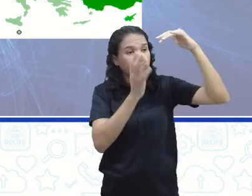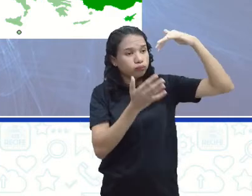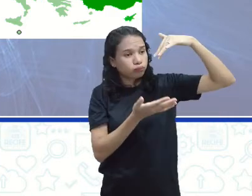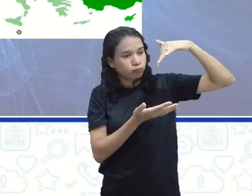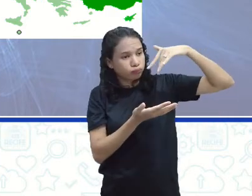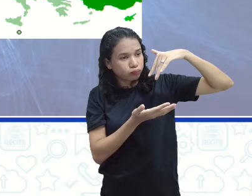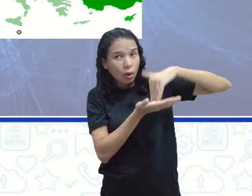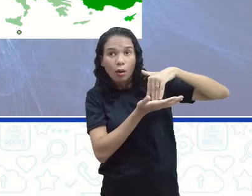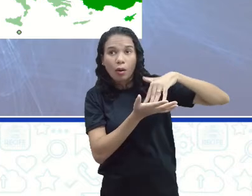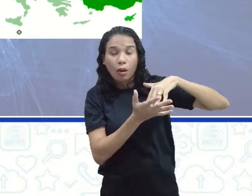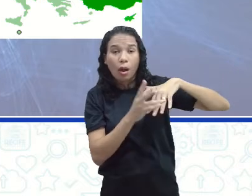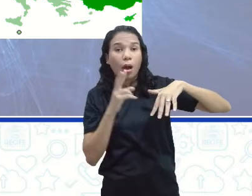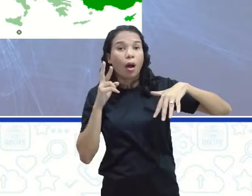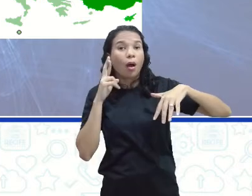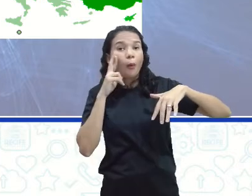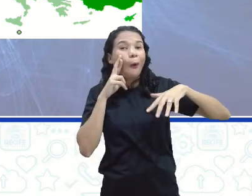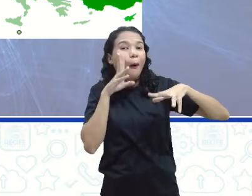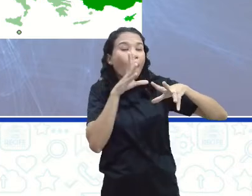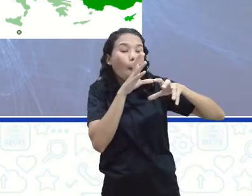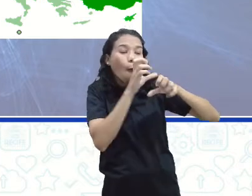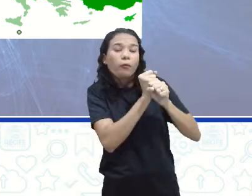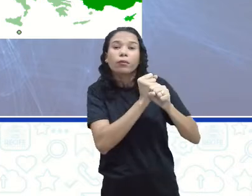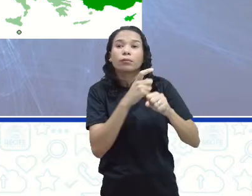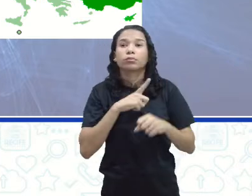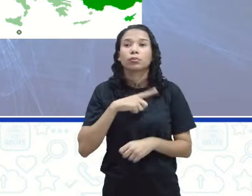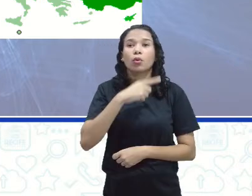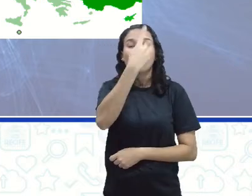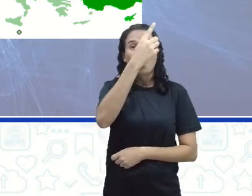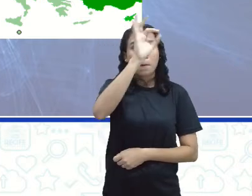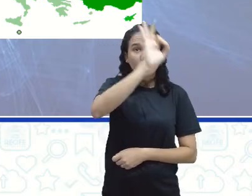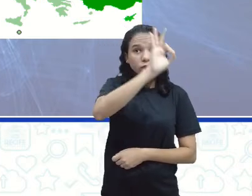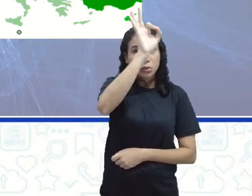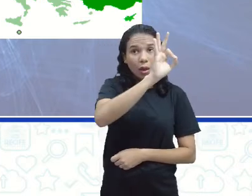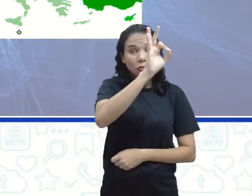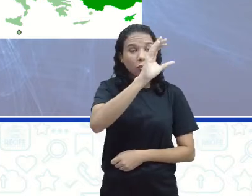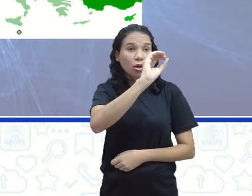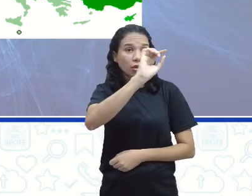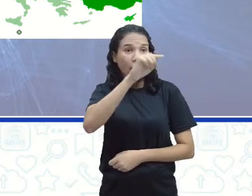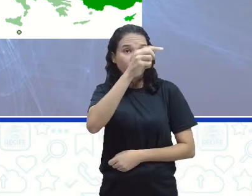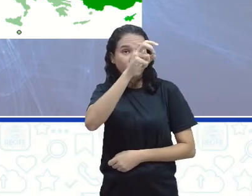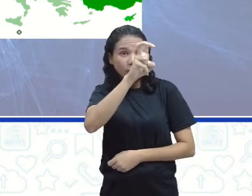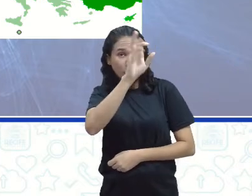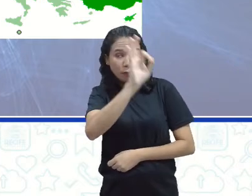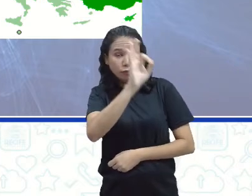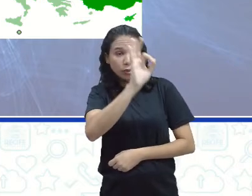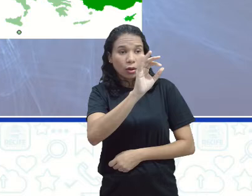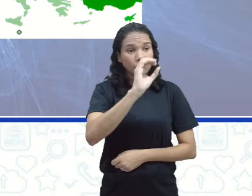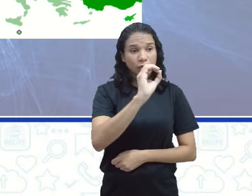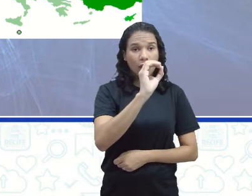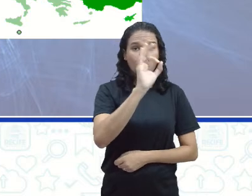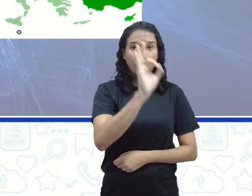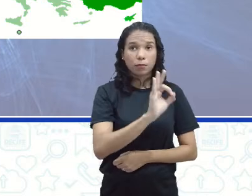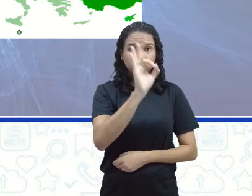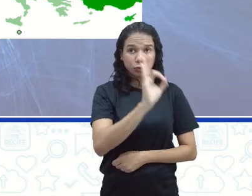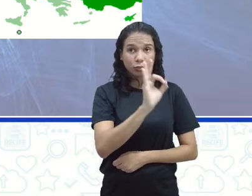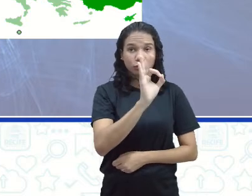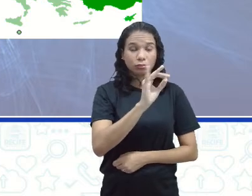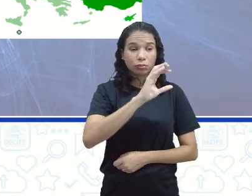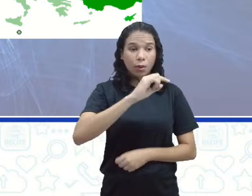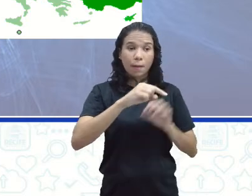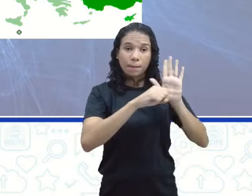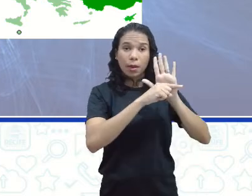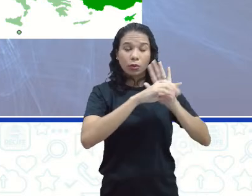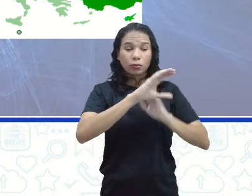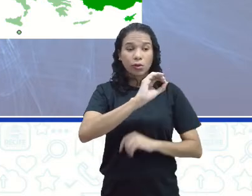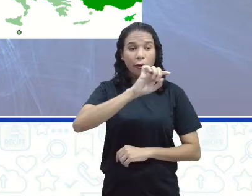o rosa mais intenso. Então a gente tem 1%, 0,5%, 0% e